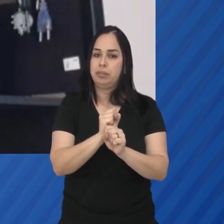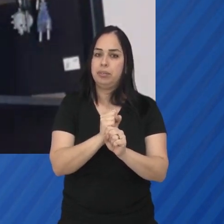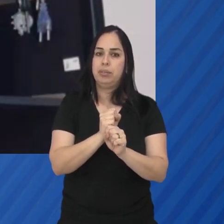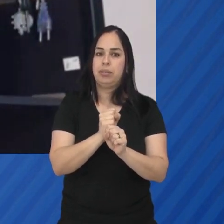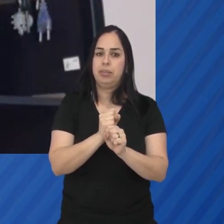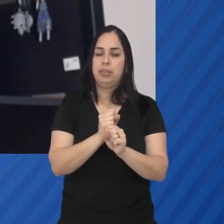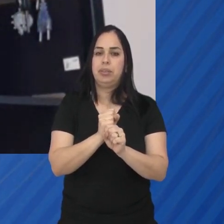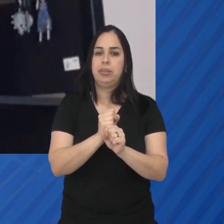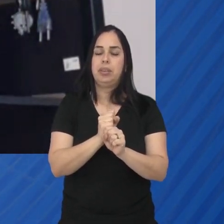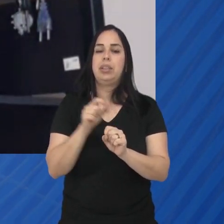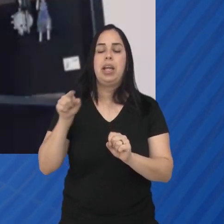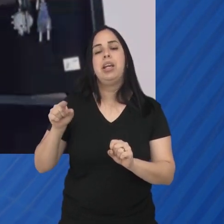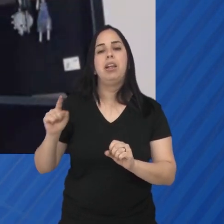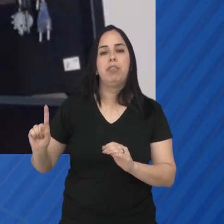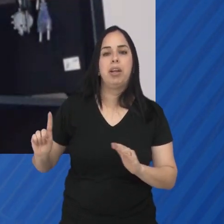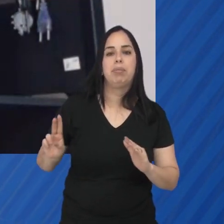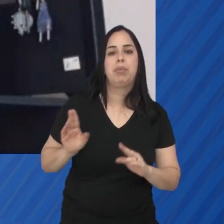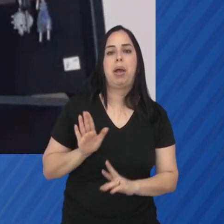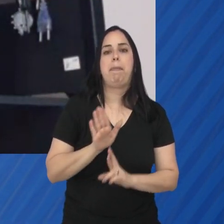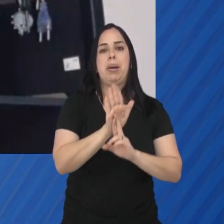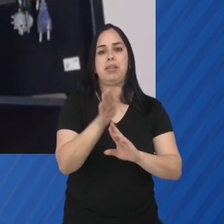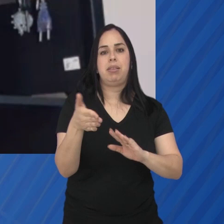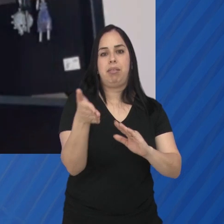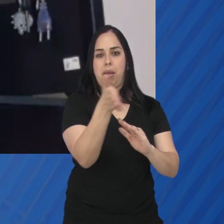adido comercial na embaixada,